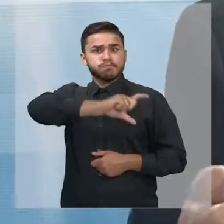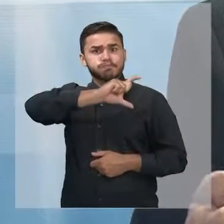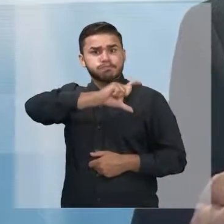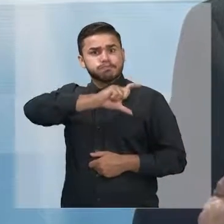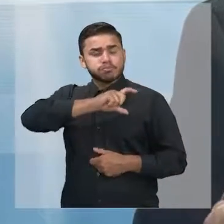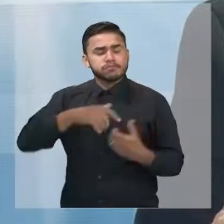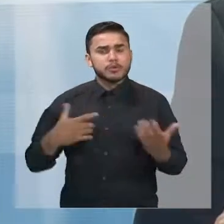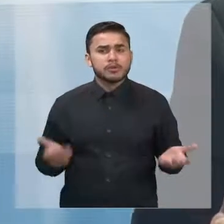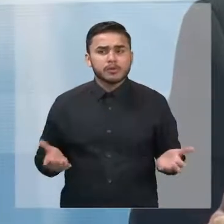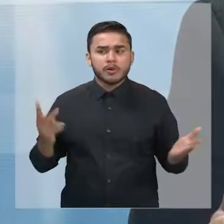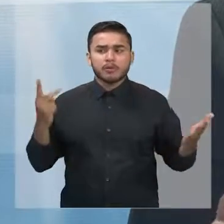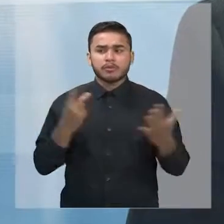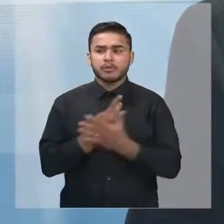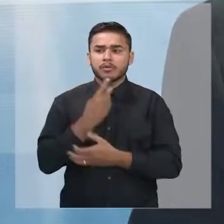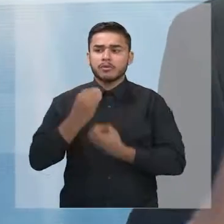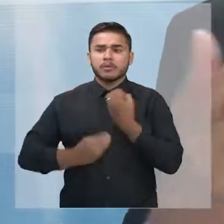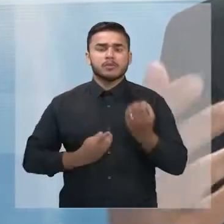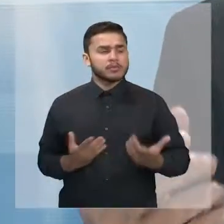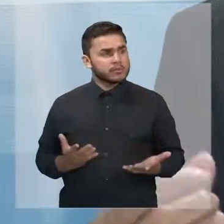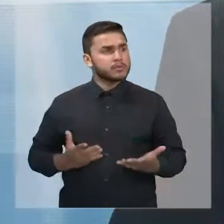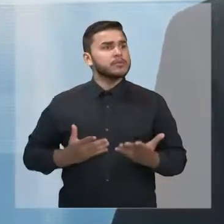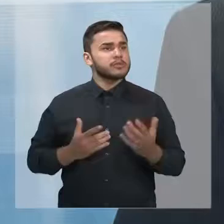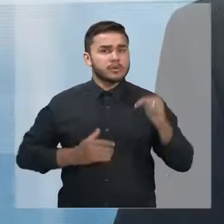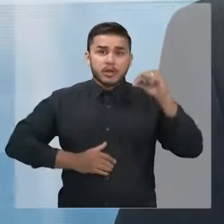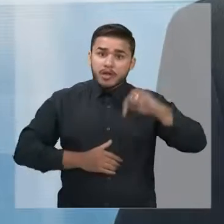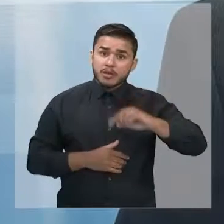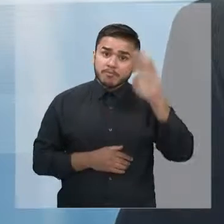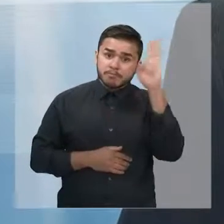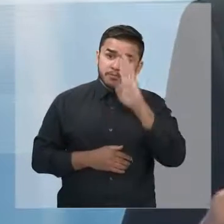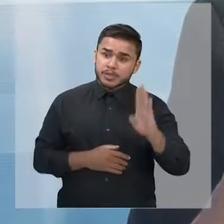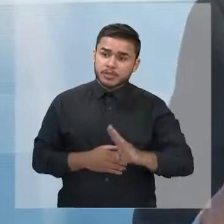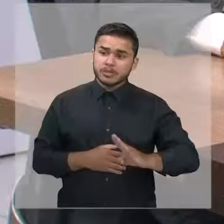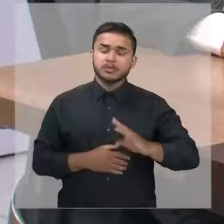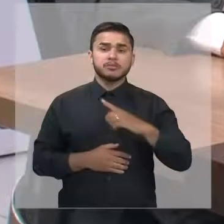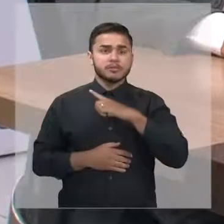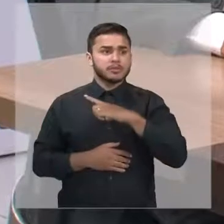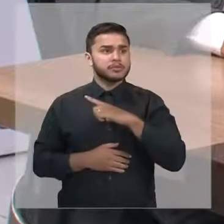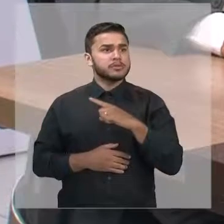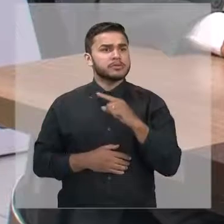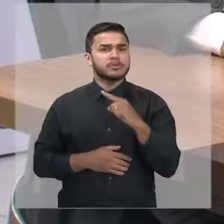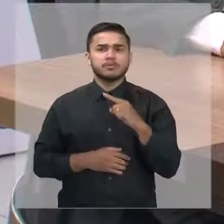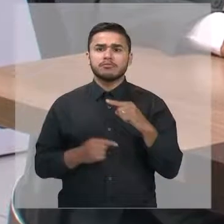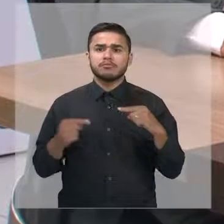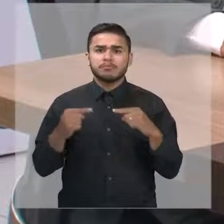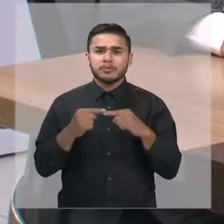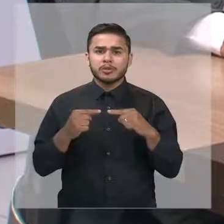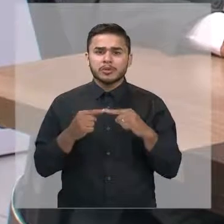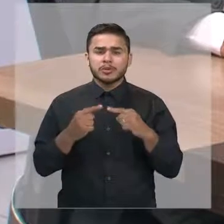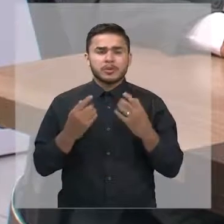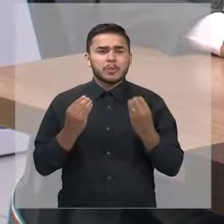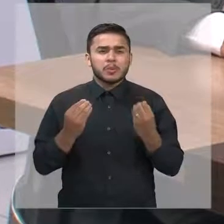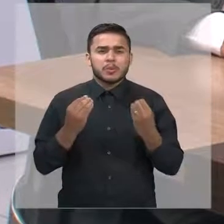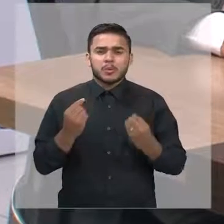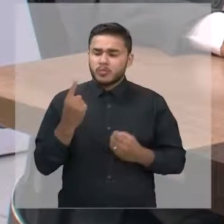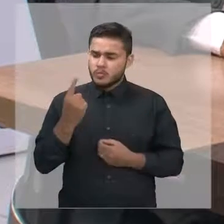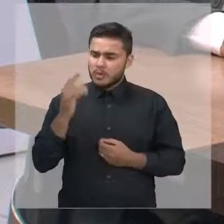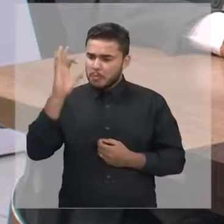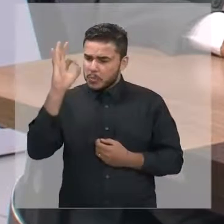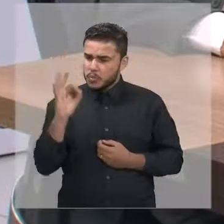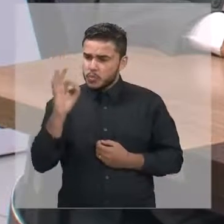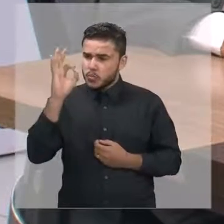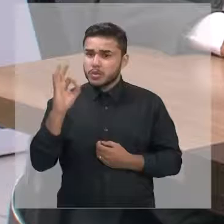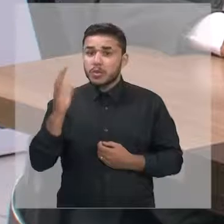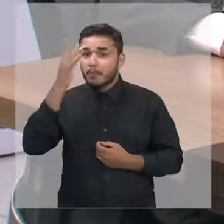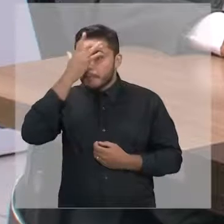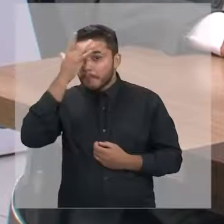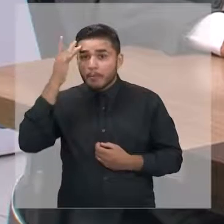minoria da sociedade. Porque um país com as características que temos no Brasil, com